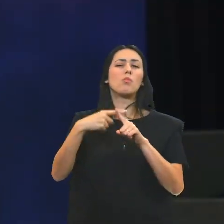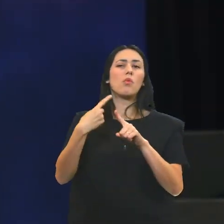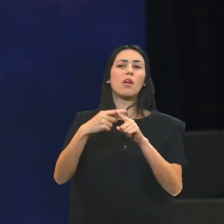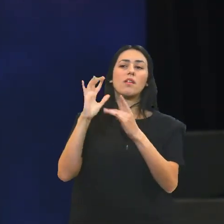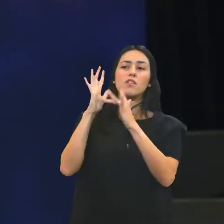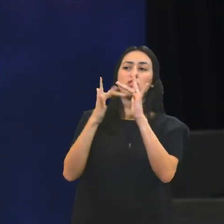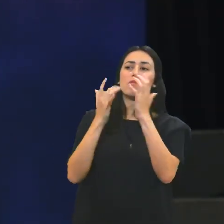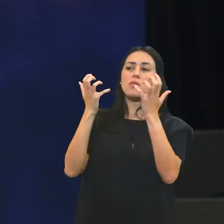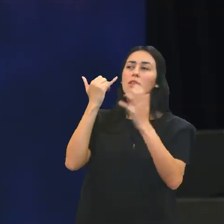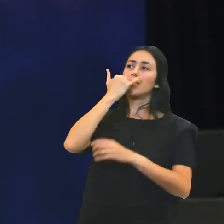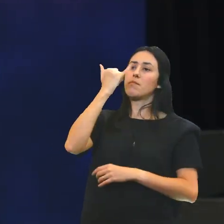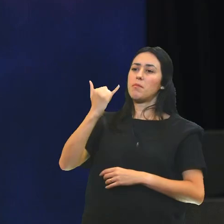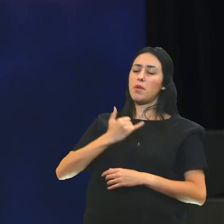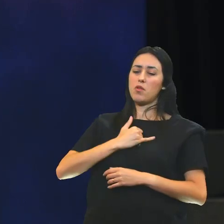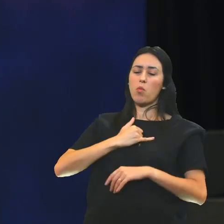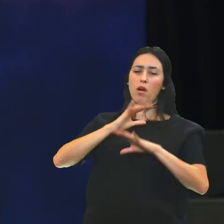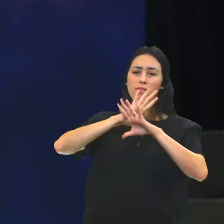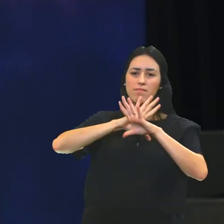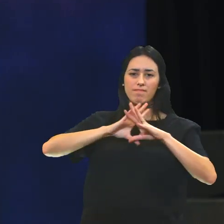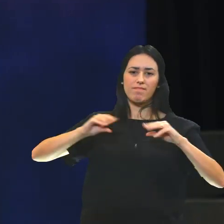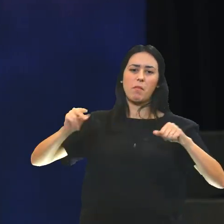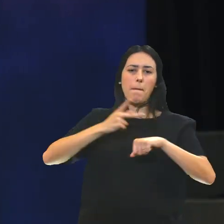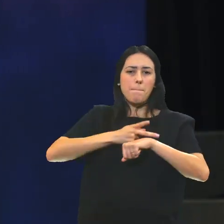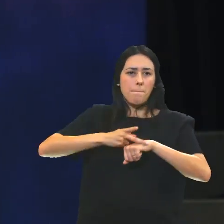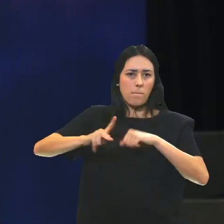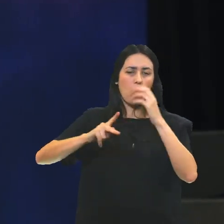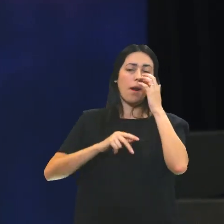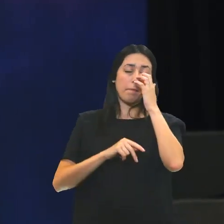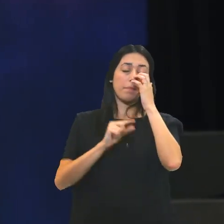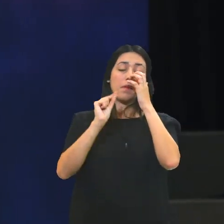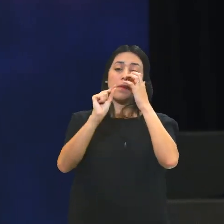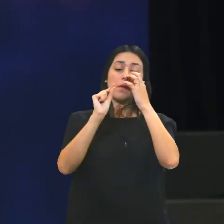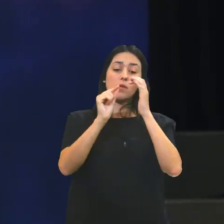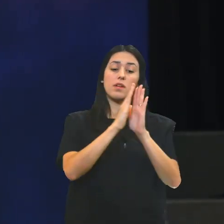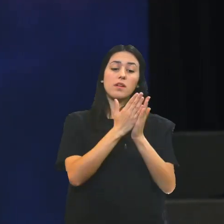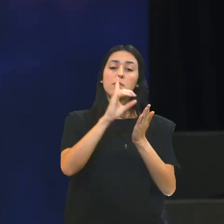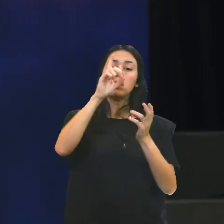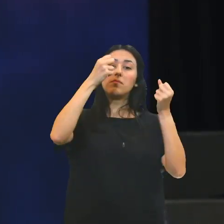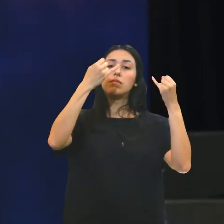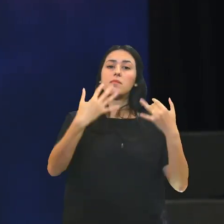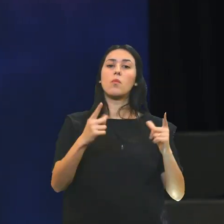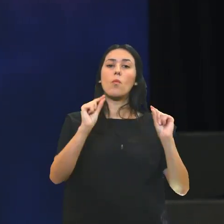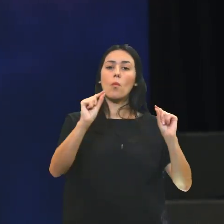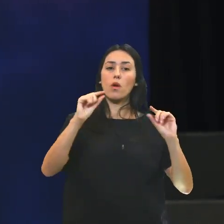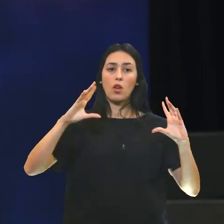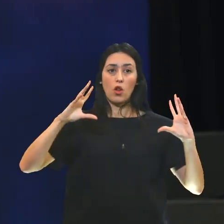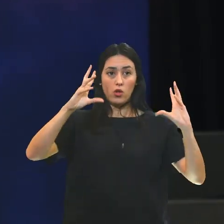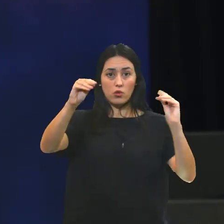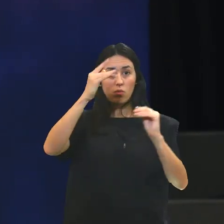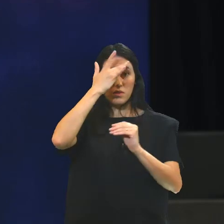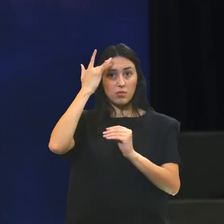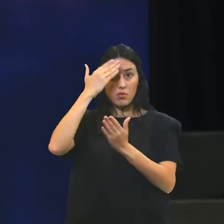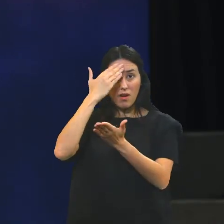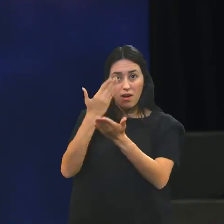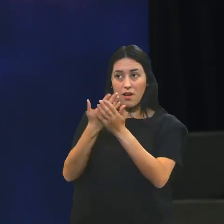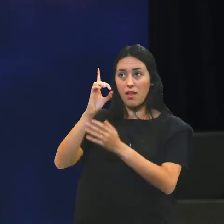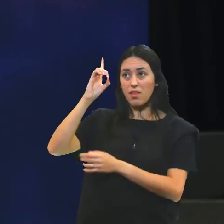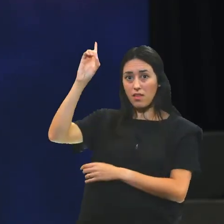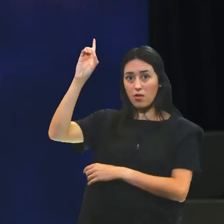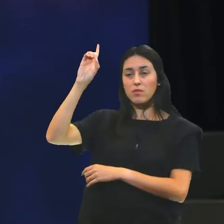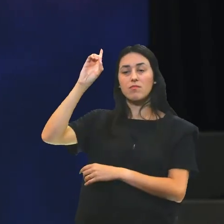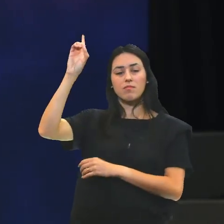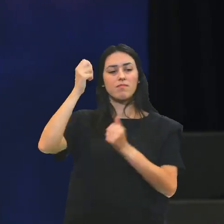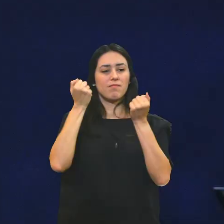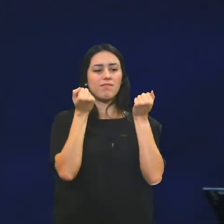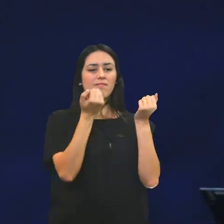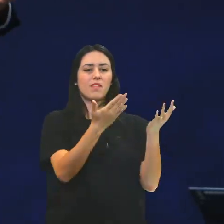perdoar, nos purificar. E sabe o que a Bíblia diz? Todos aqueles que nele creem, deu-lhes o poder de serem